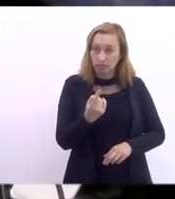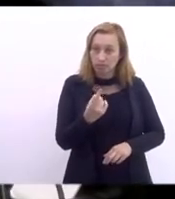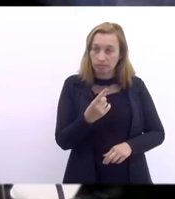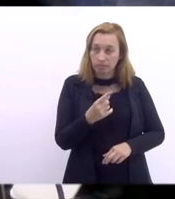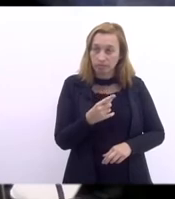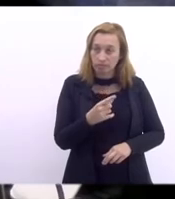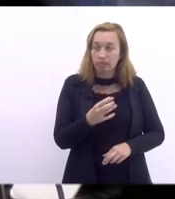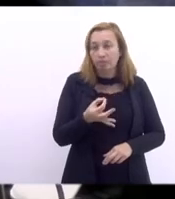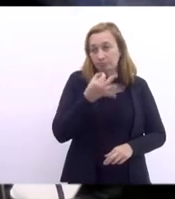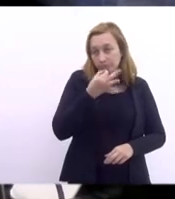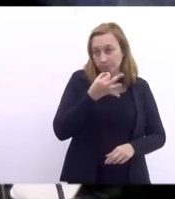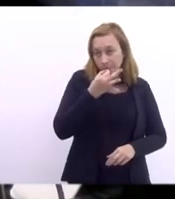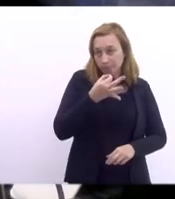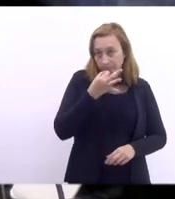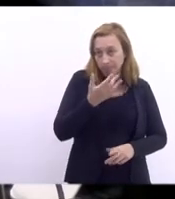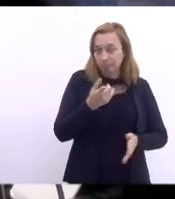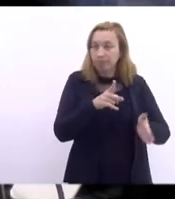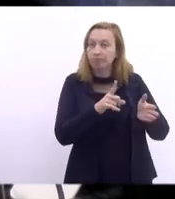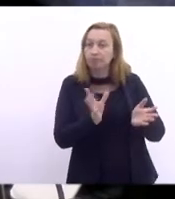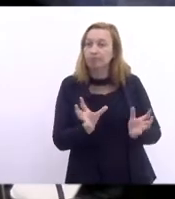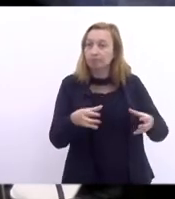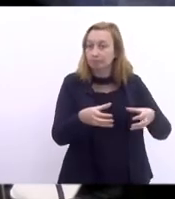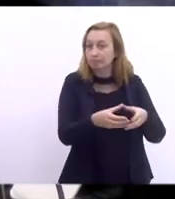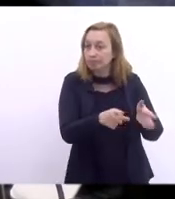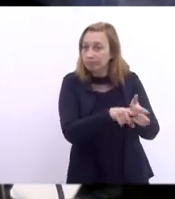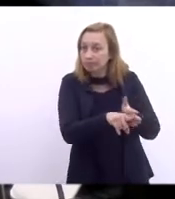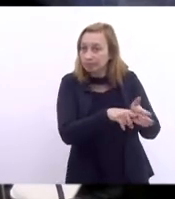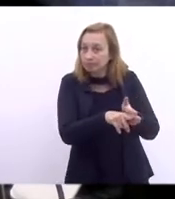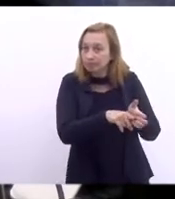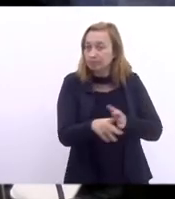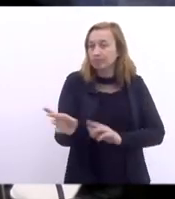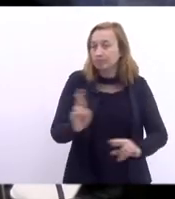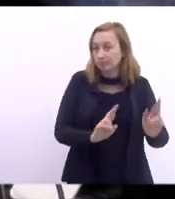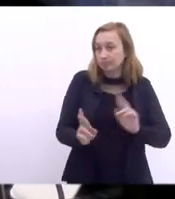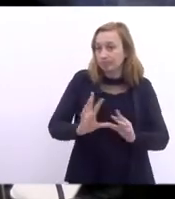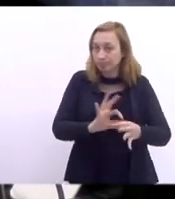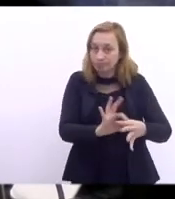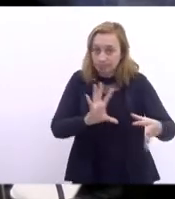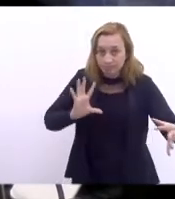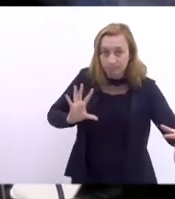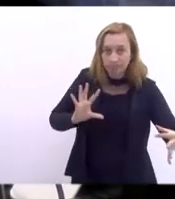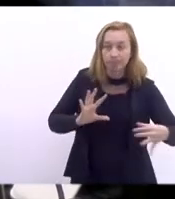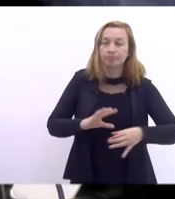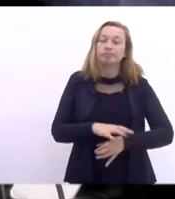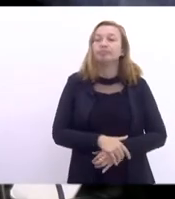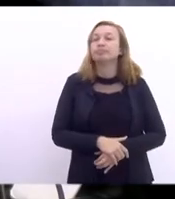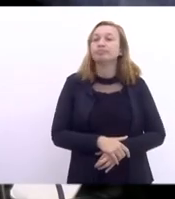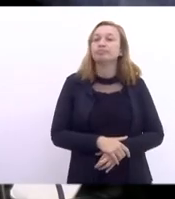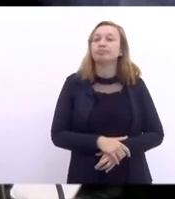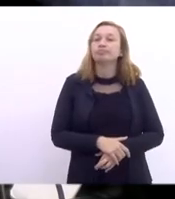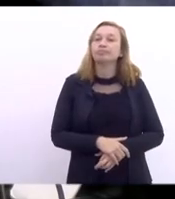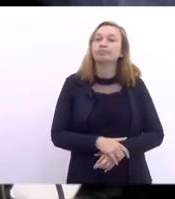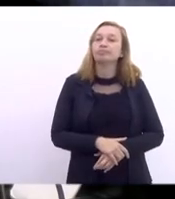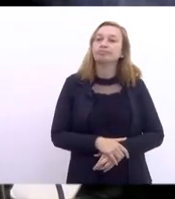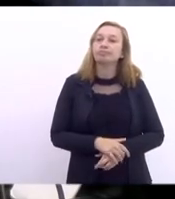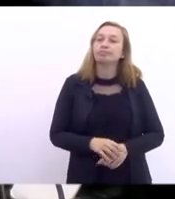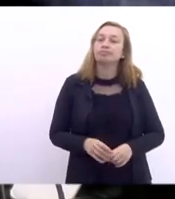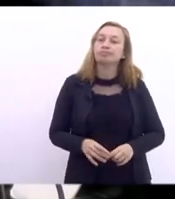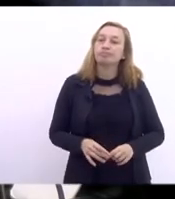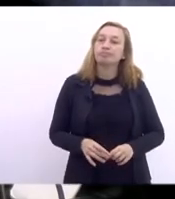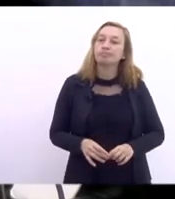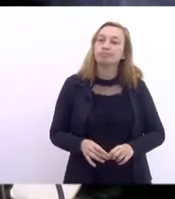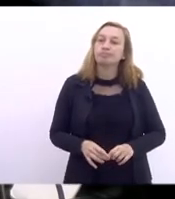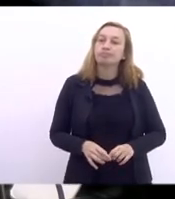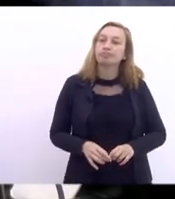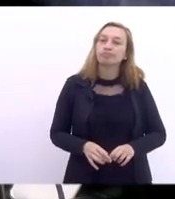Esse foi uma opinião da inspeção né do em relação ao de casamento época e as suas fotos